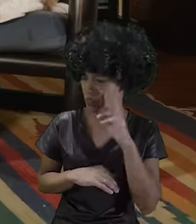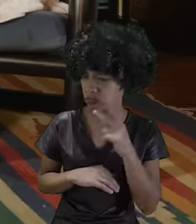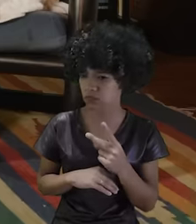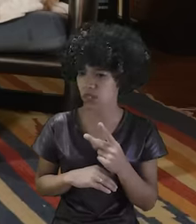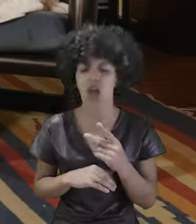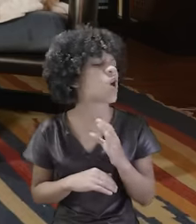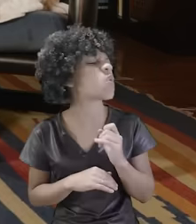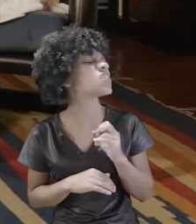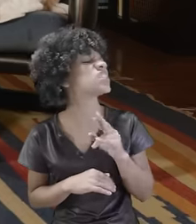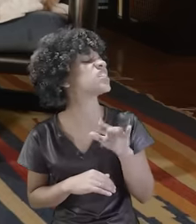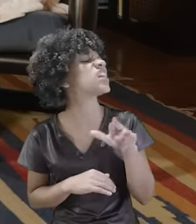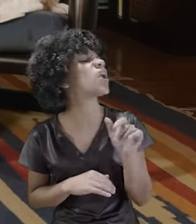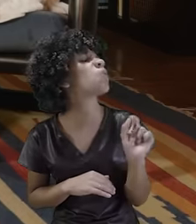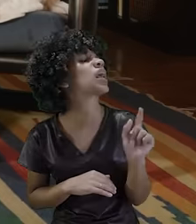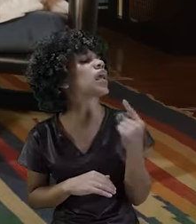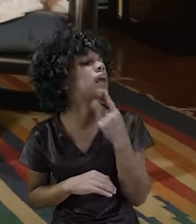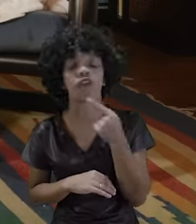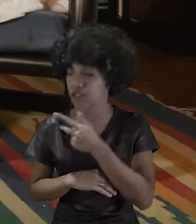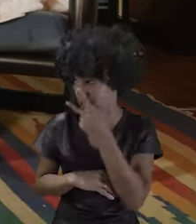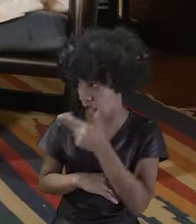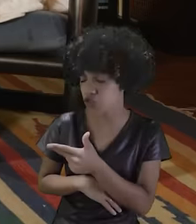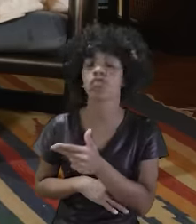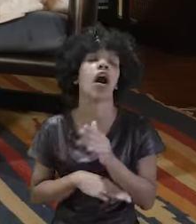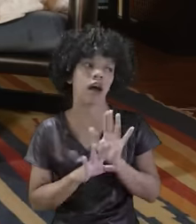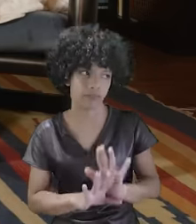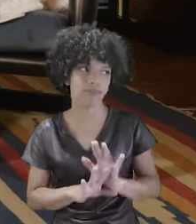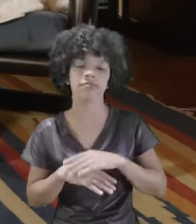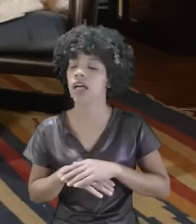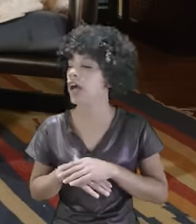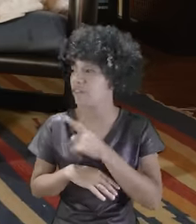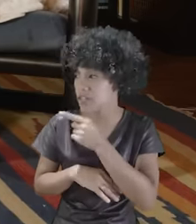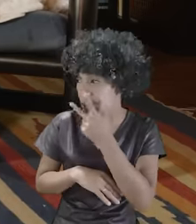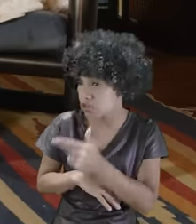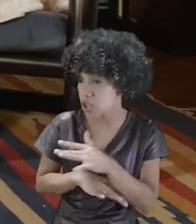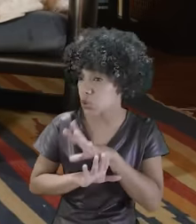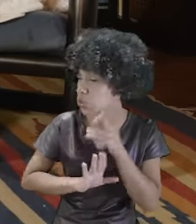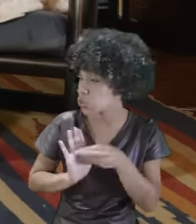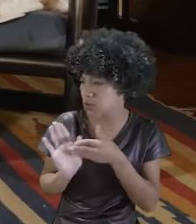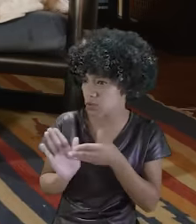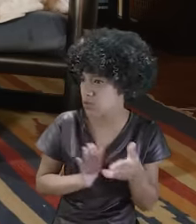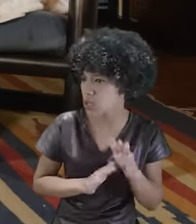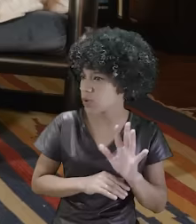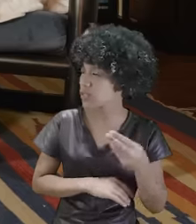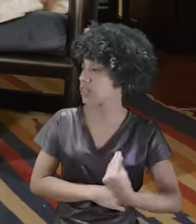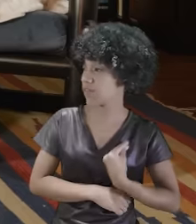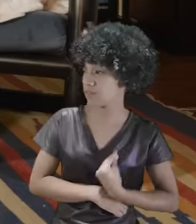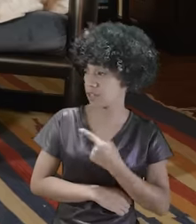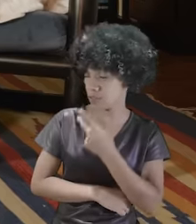considera depois disso considera Você se acha Depois disso tudo que aconteceu na sua vida